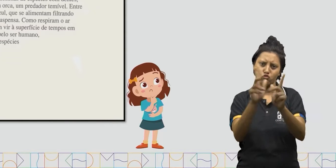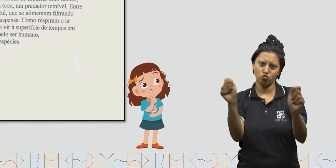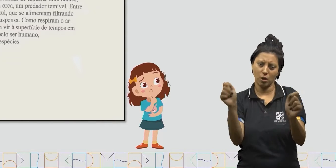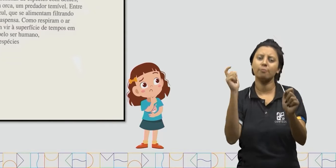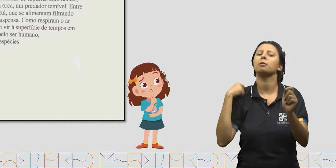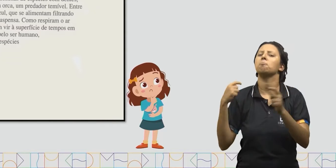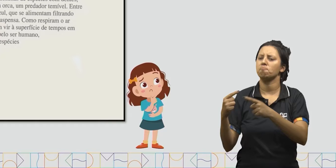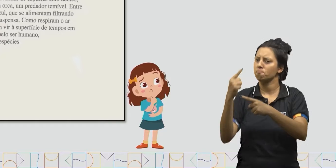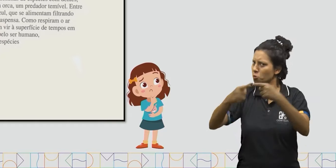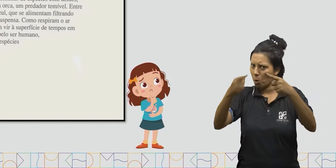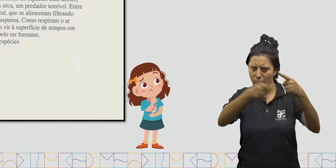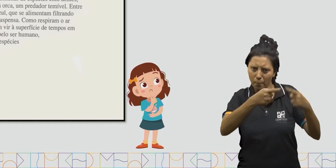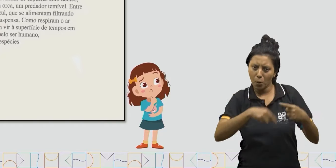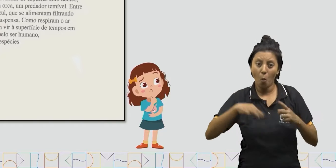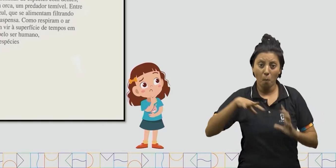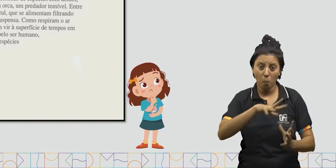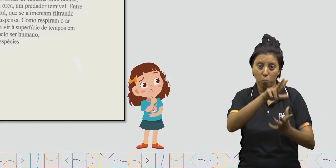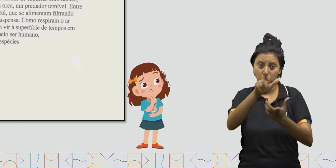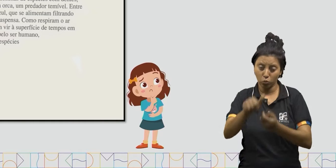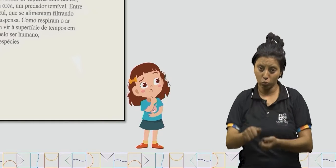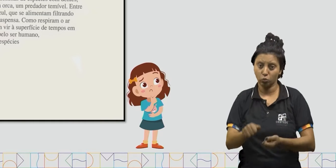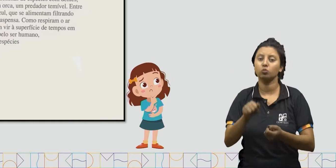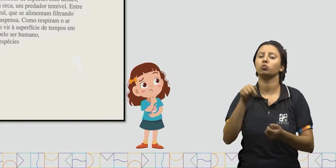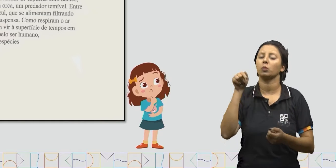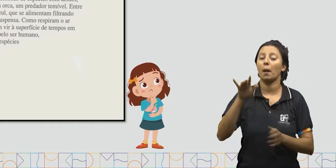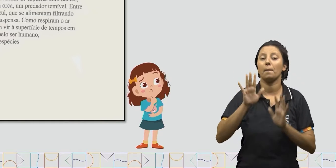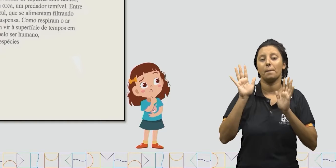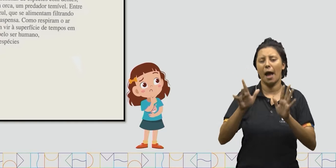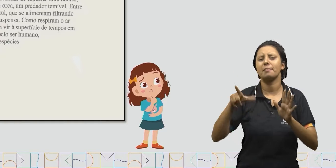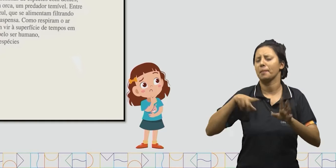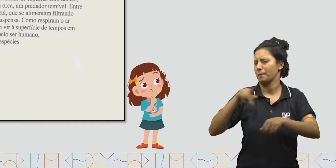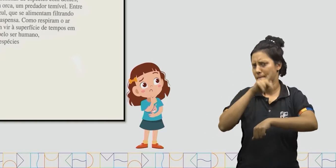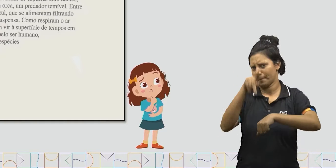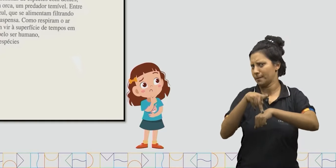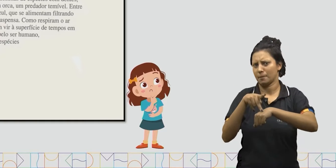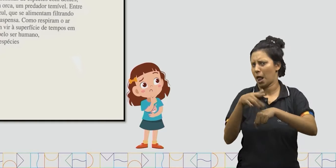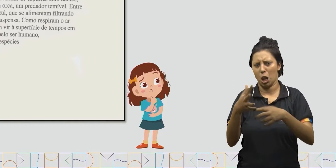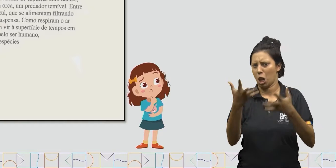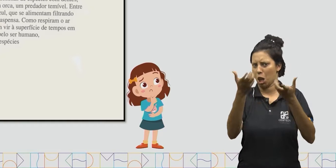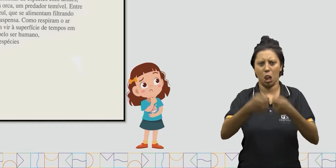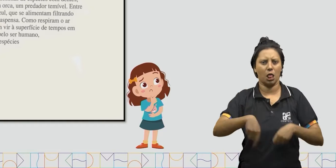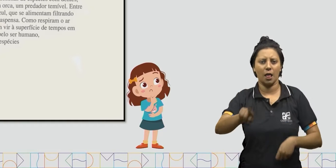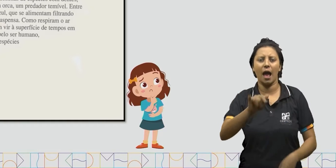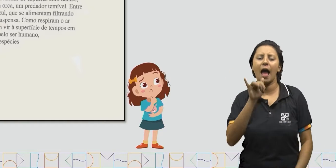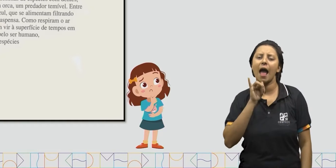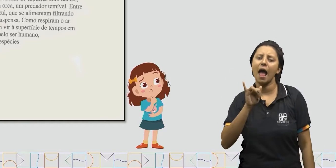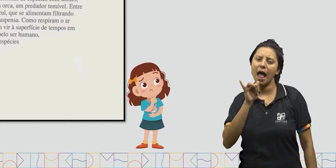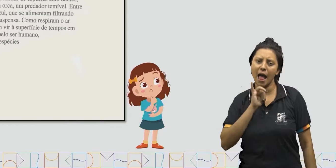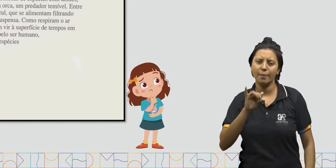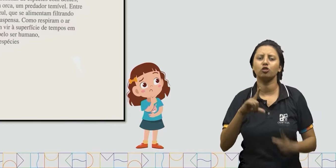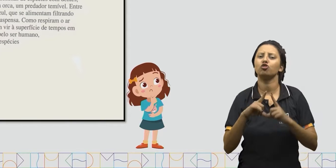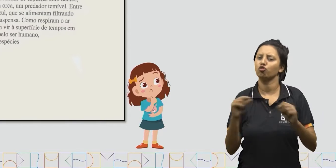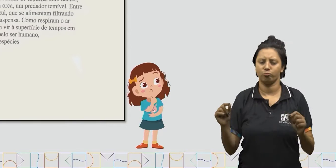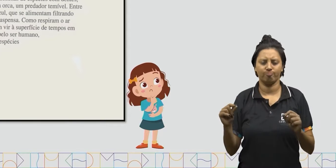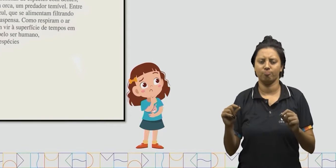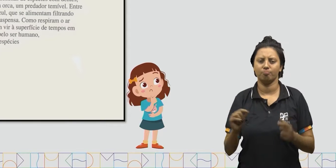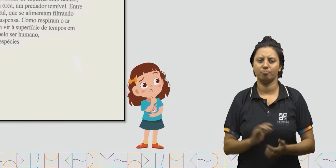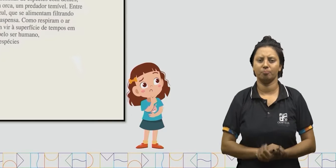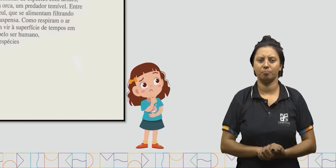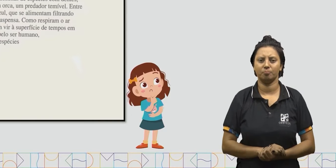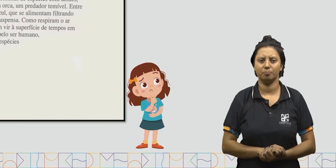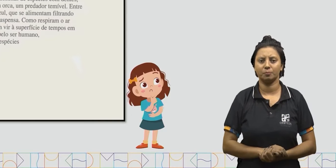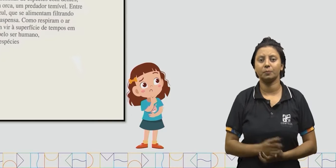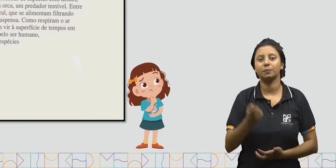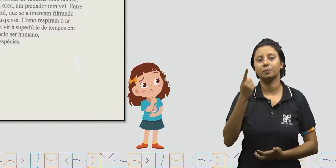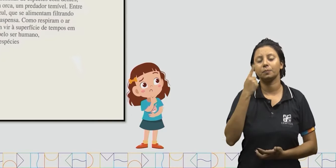proibições internacionais à caça desses animais, mas alguns países, como o Japão, por exemplo, não as obedecem. Vamos